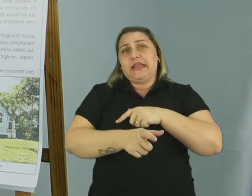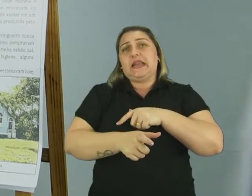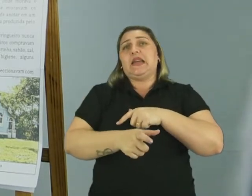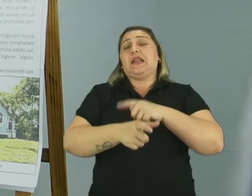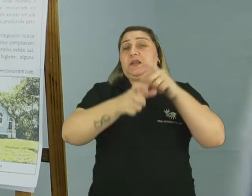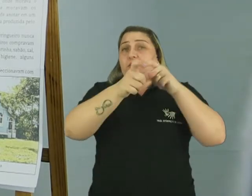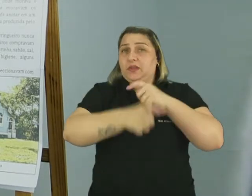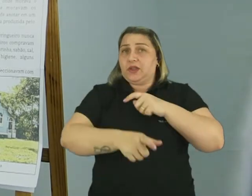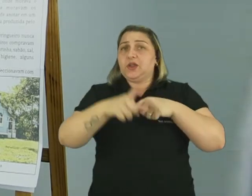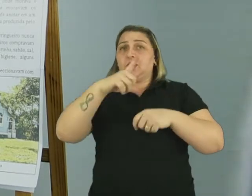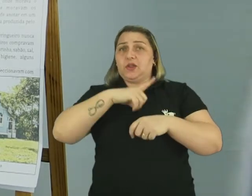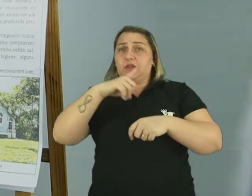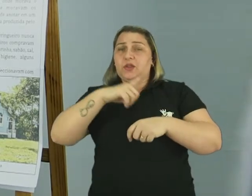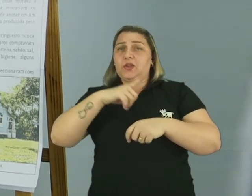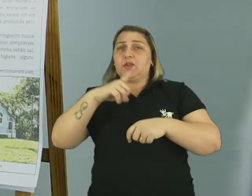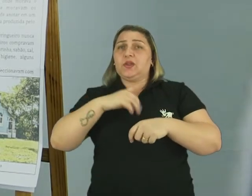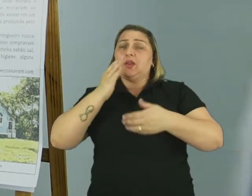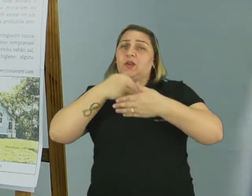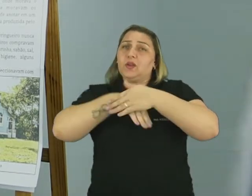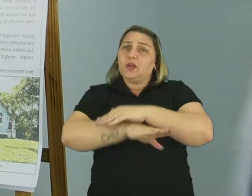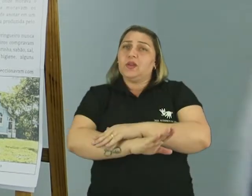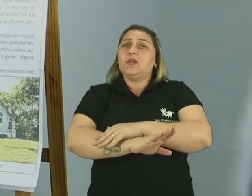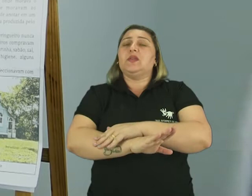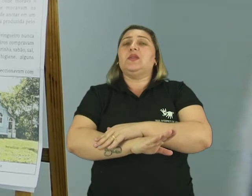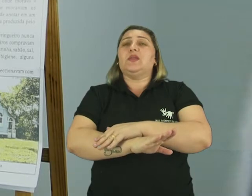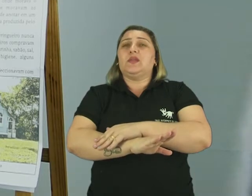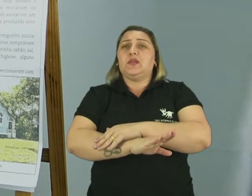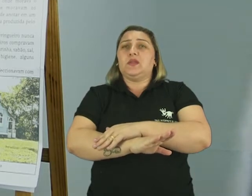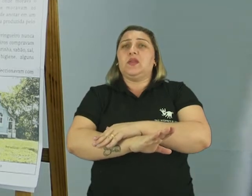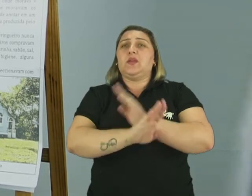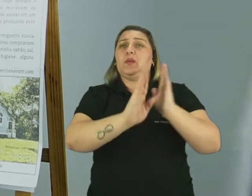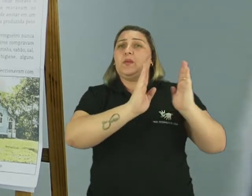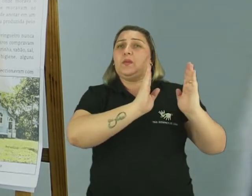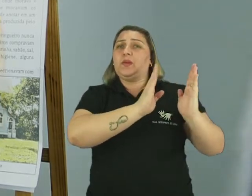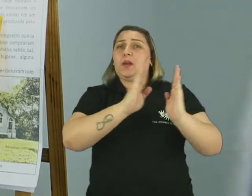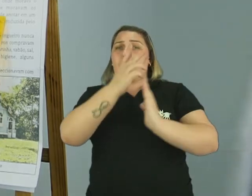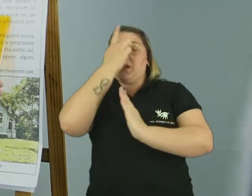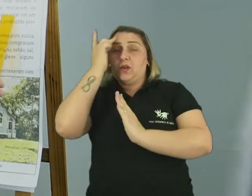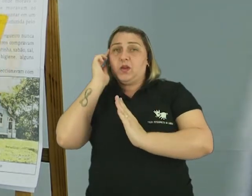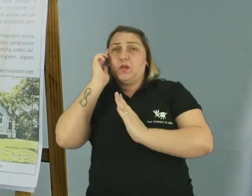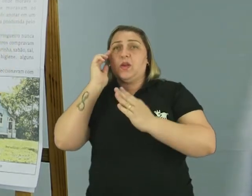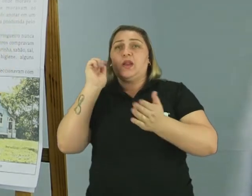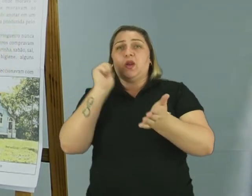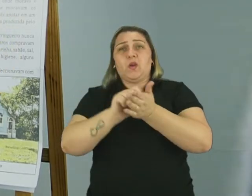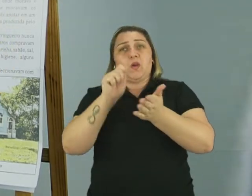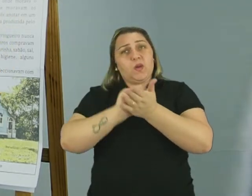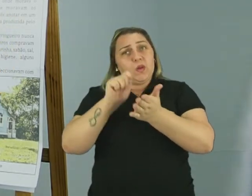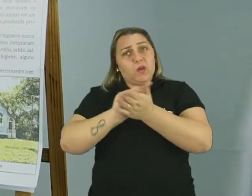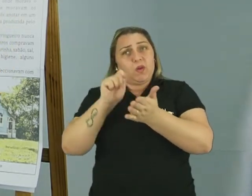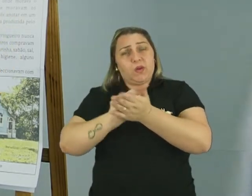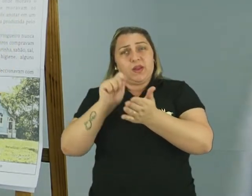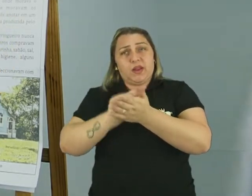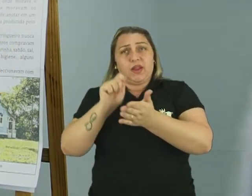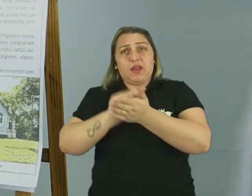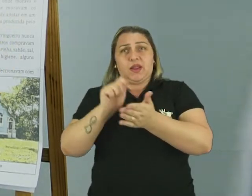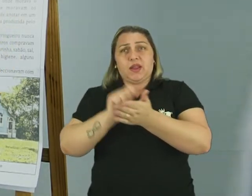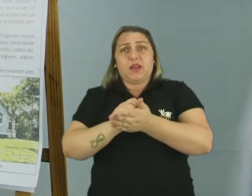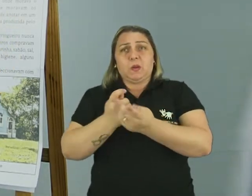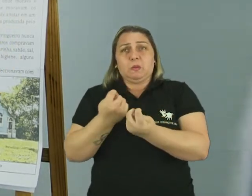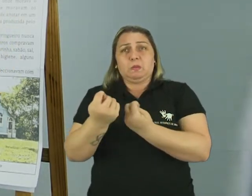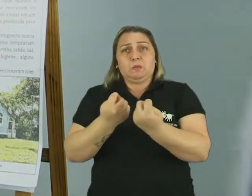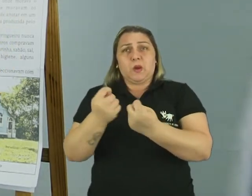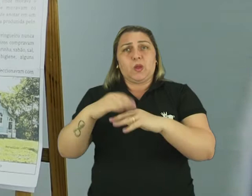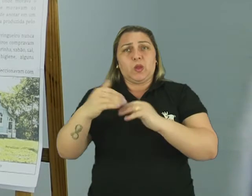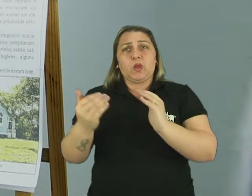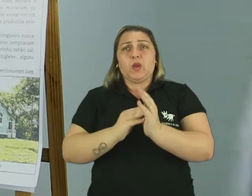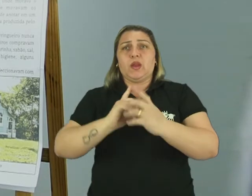nesse barracão que o guarda-livros, a pessoa encarregada de anotar em um livro de controle